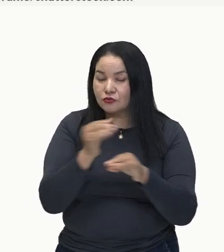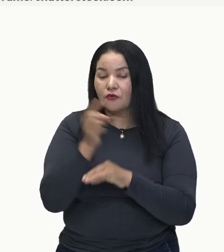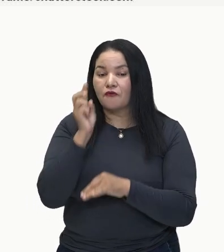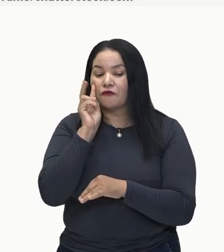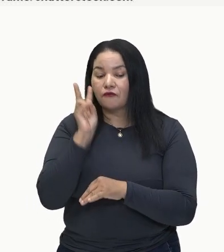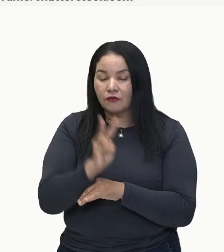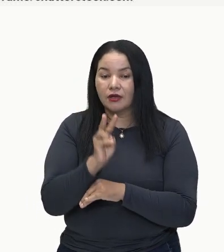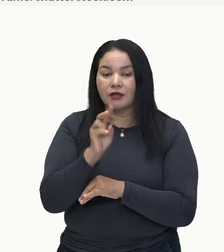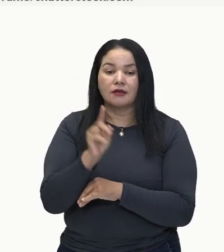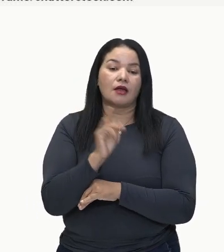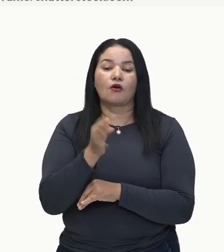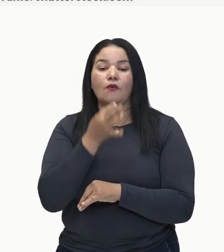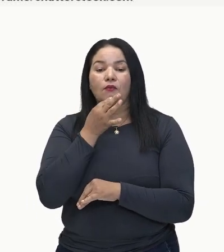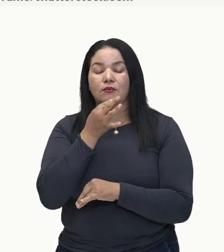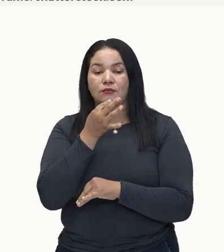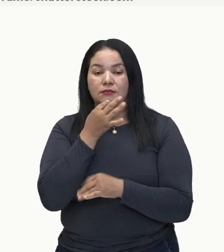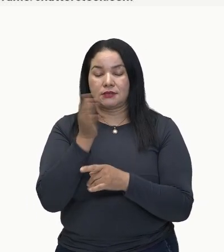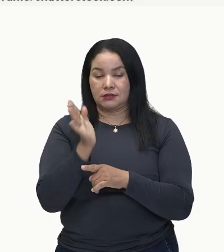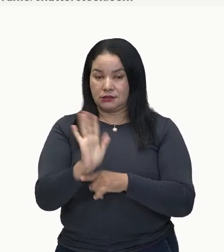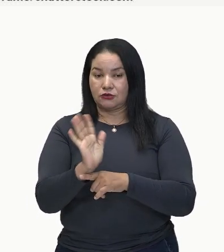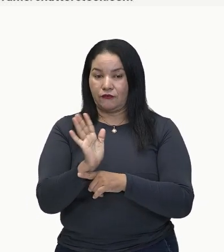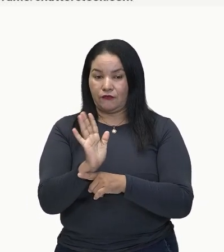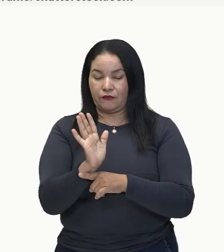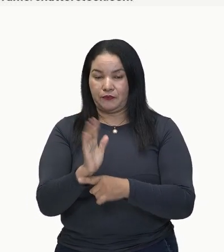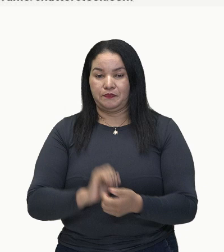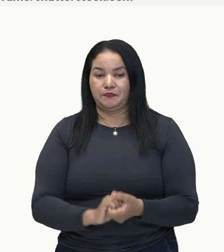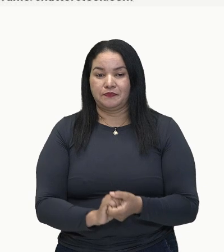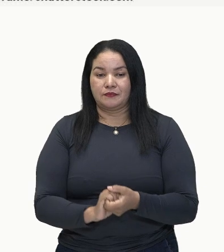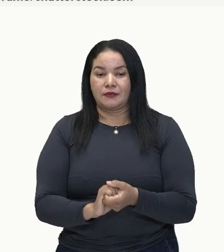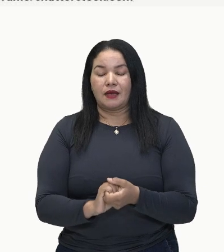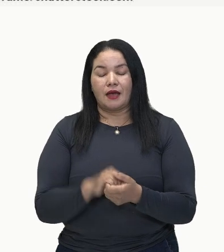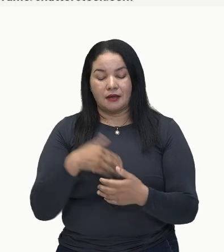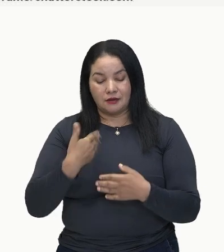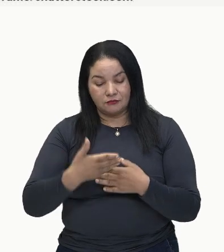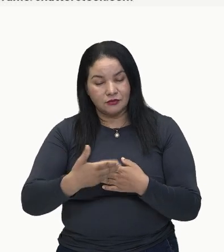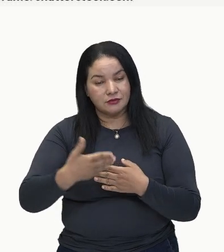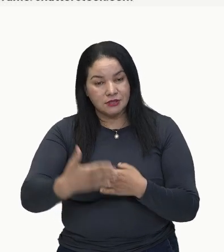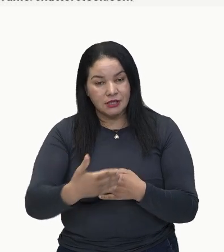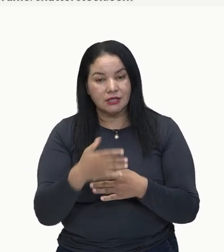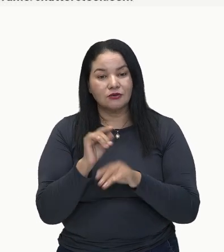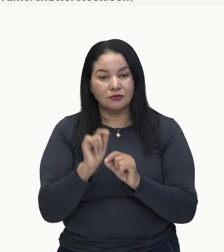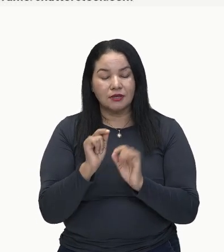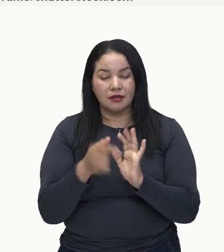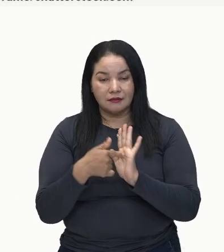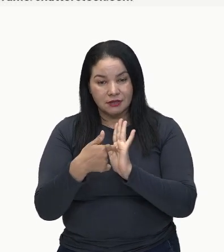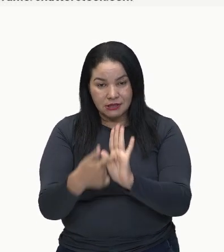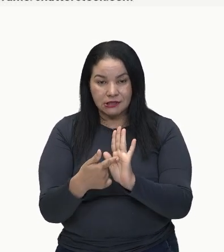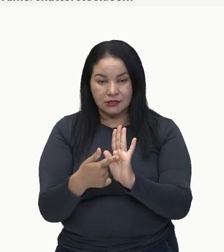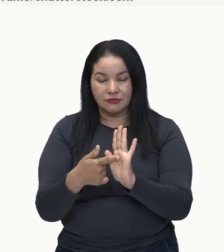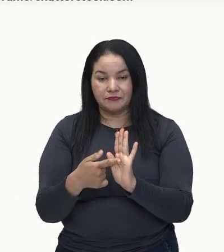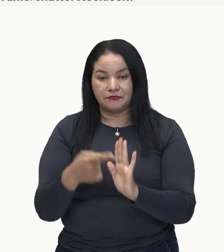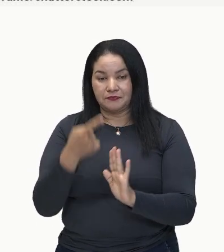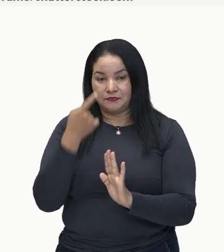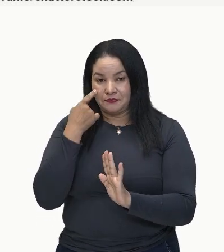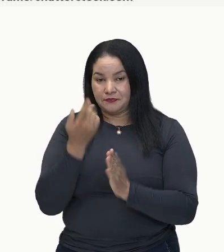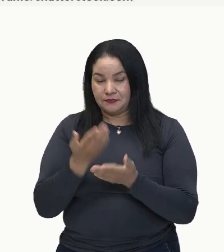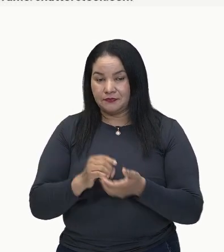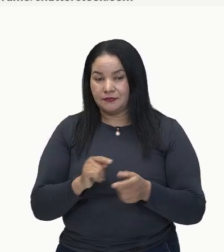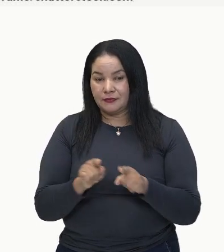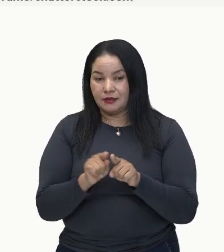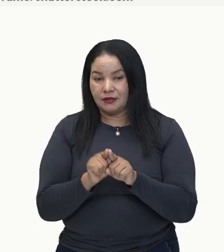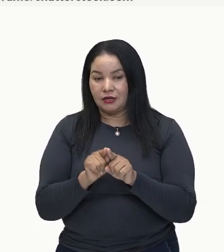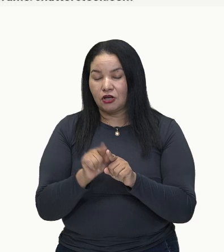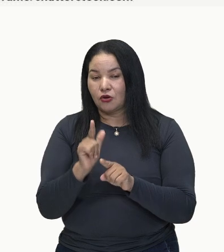e conheçam a obra. Muito bem. Aí ele prossegue ainda aí apresentando. Nota que não há ali apresentação ali